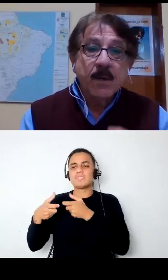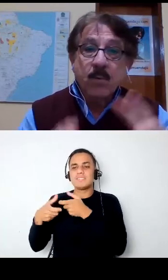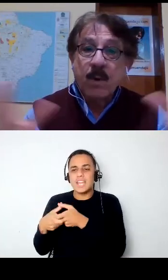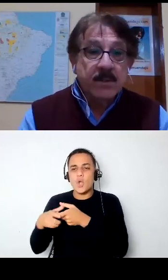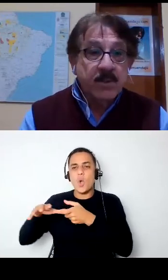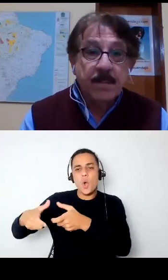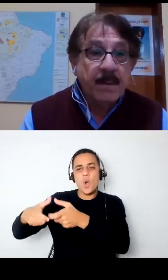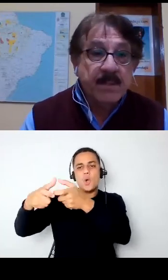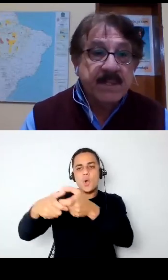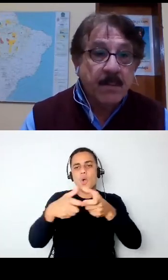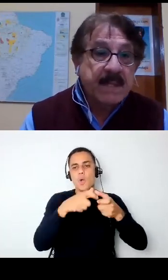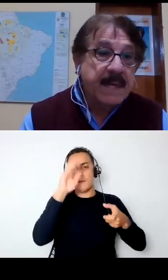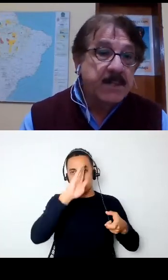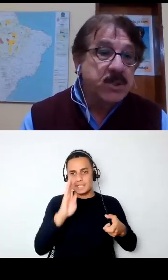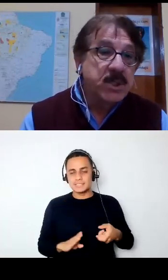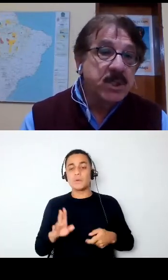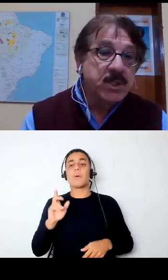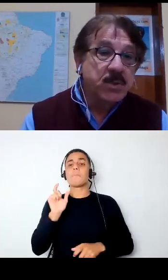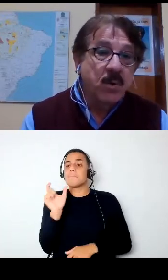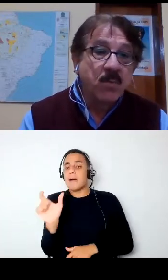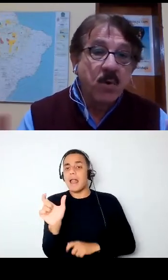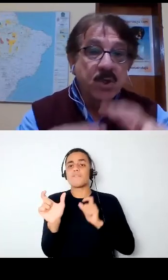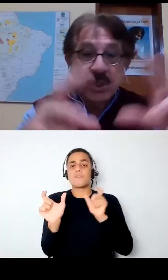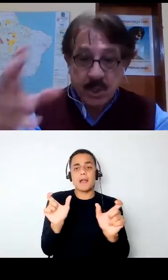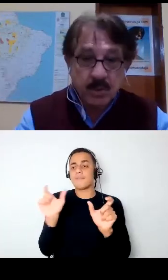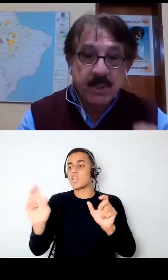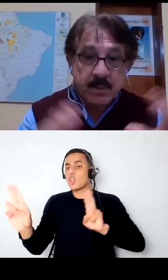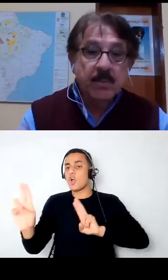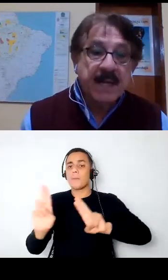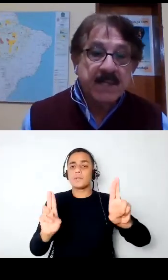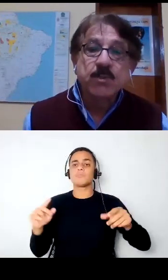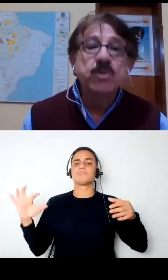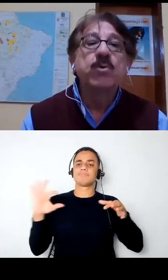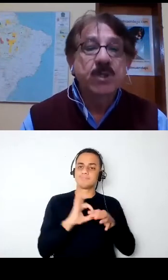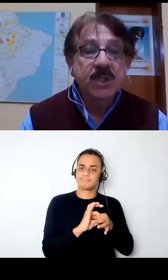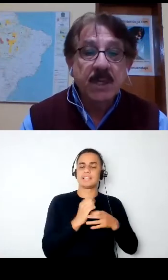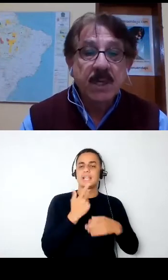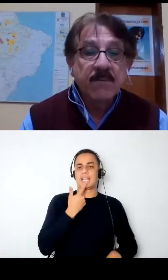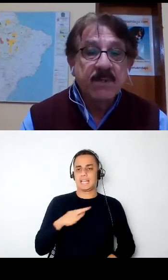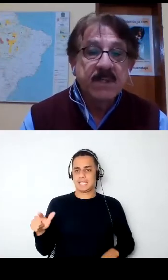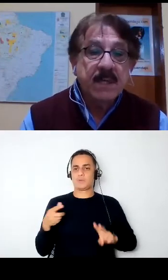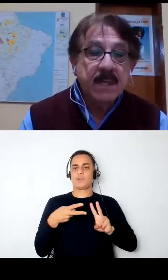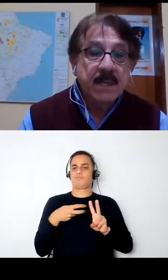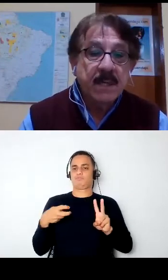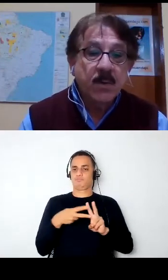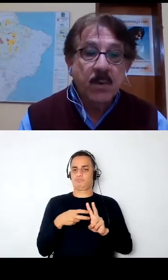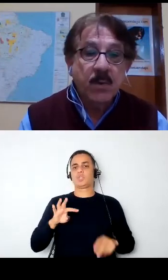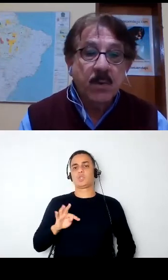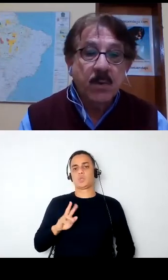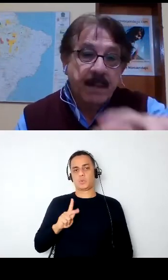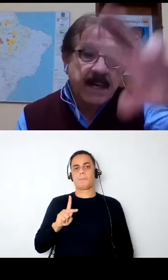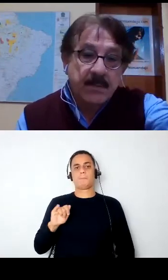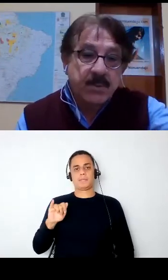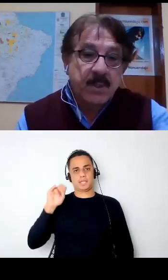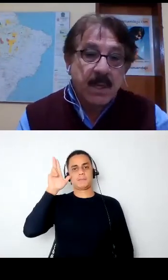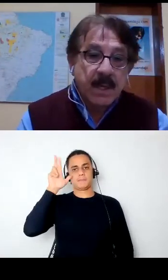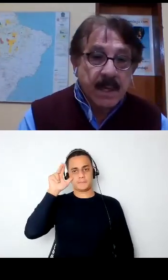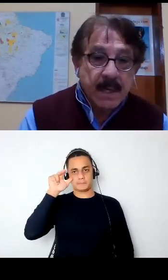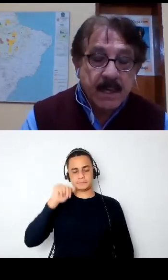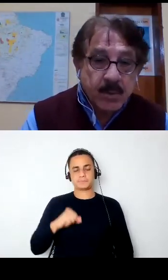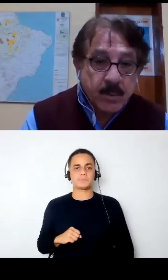Esse aqui é um quadro só para mostrar uma ideia de como hoje, no Brasil de hoje, você encontra